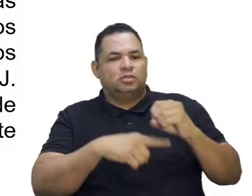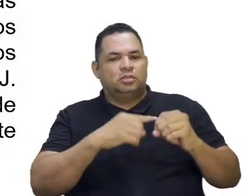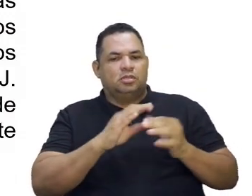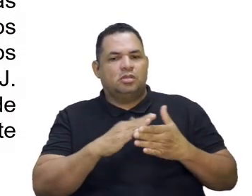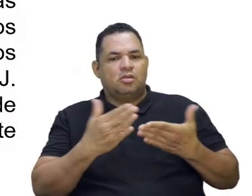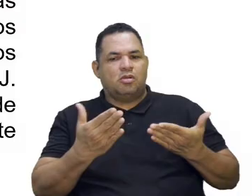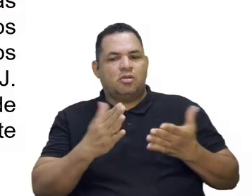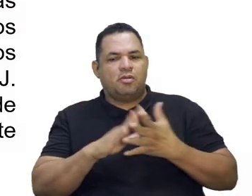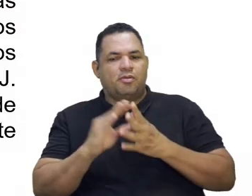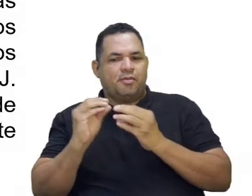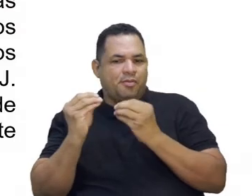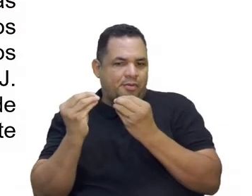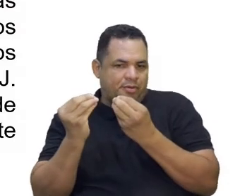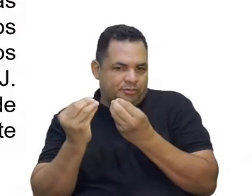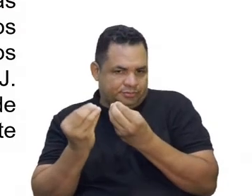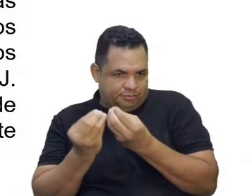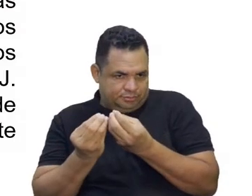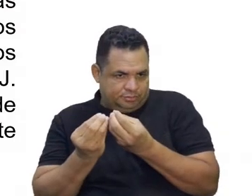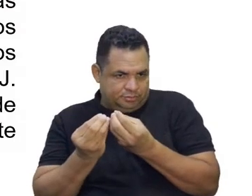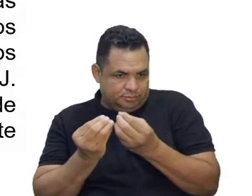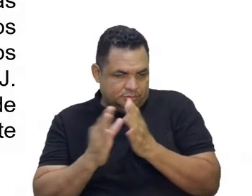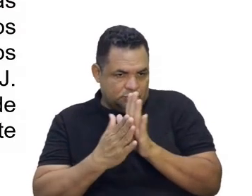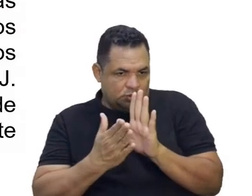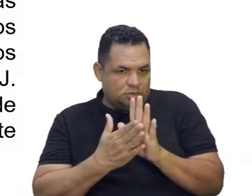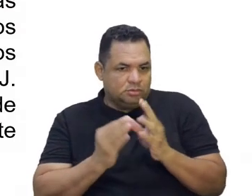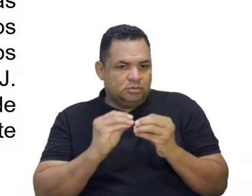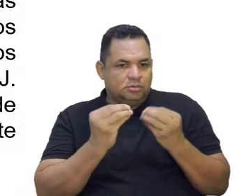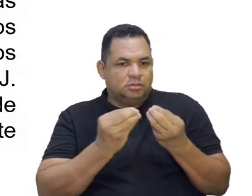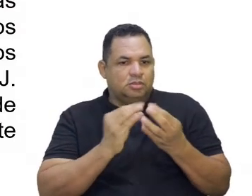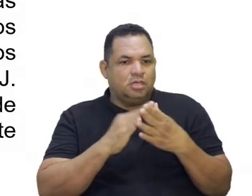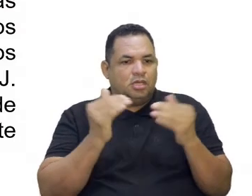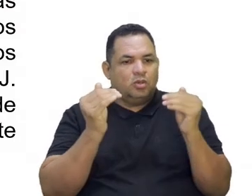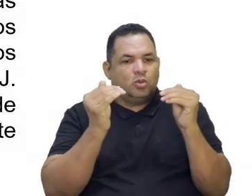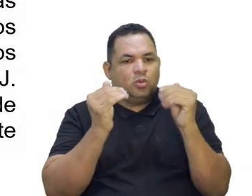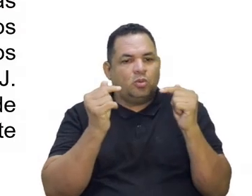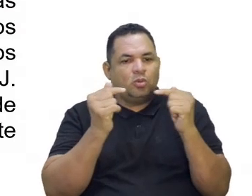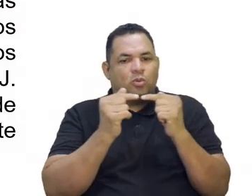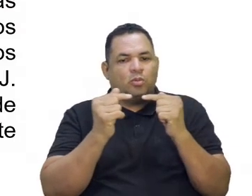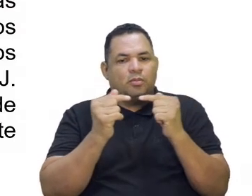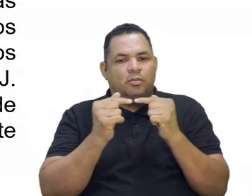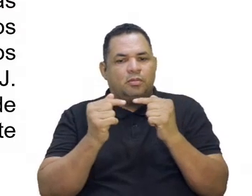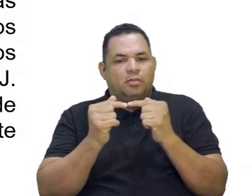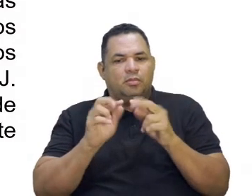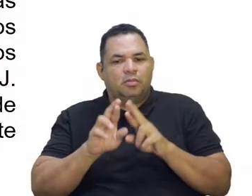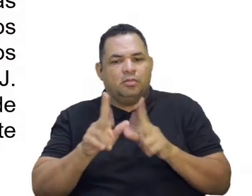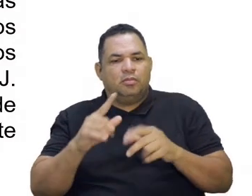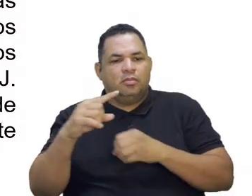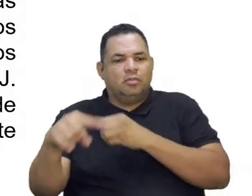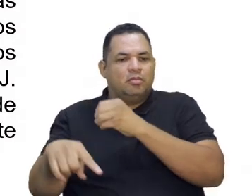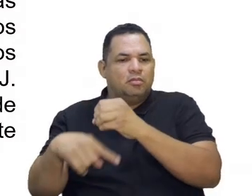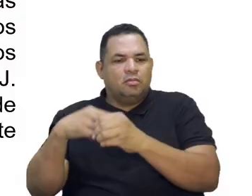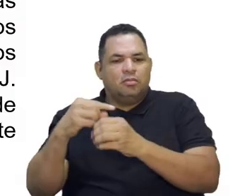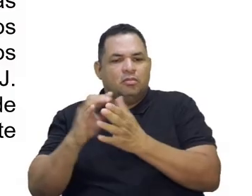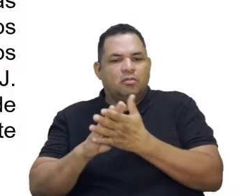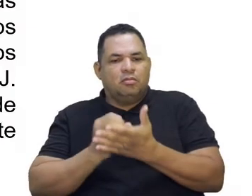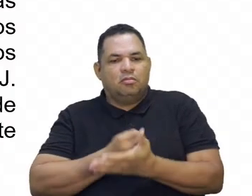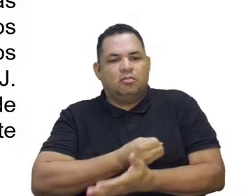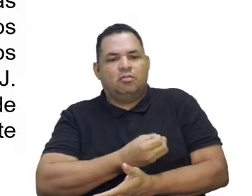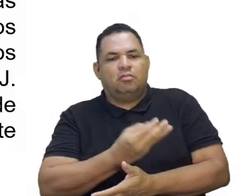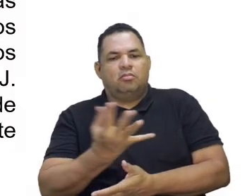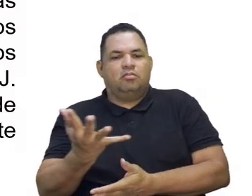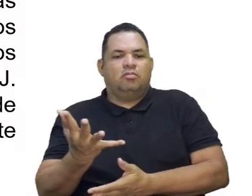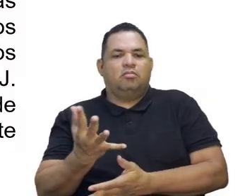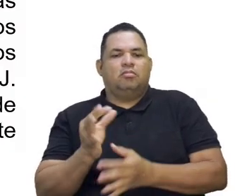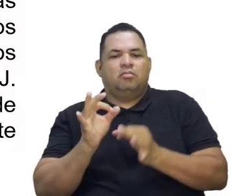átomo, enquanto que as substâncias compostas eram combinações de diferentes átomos